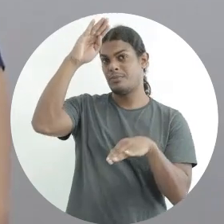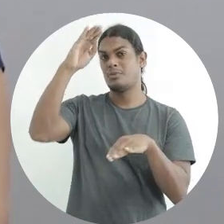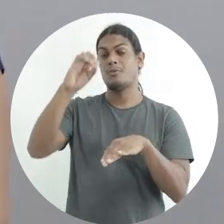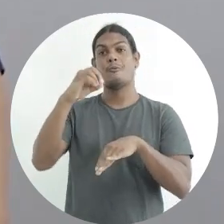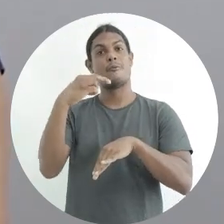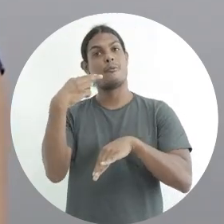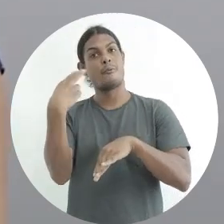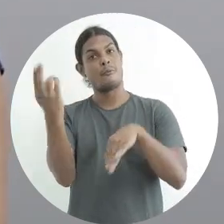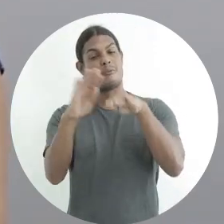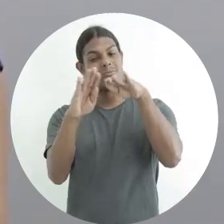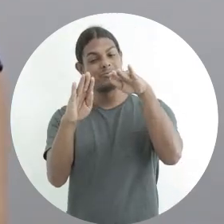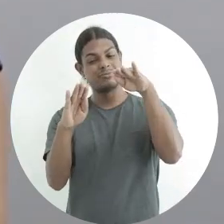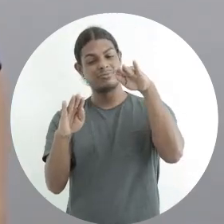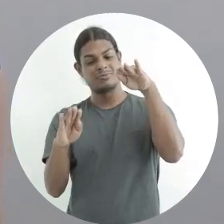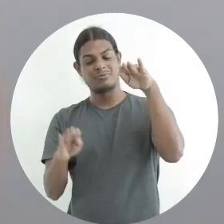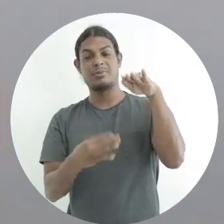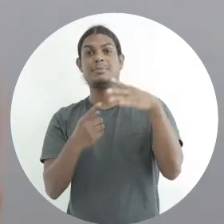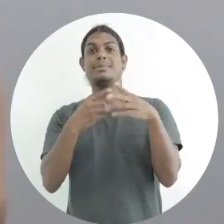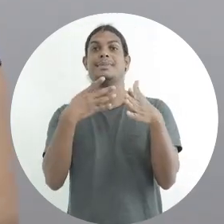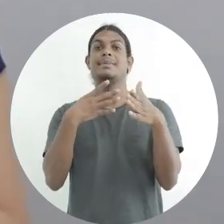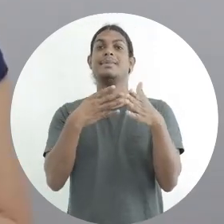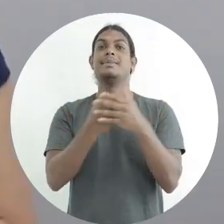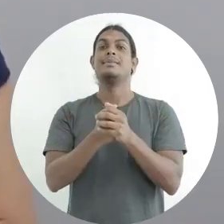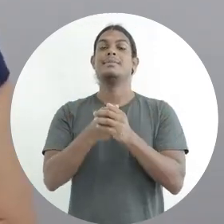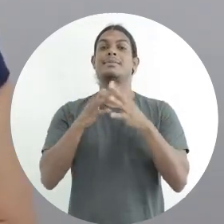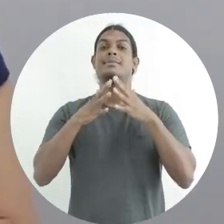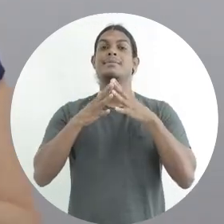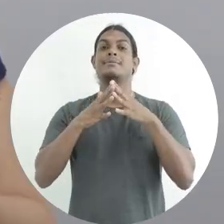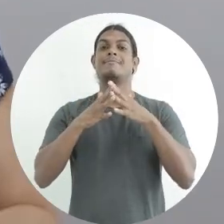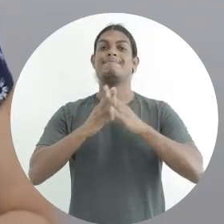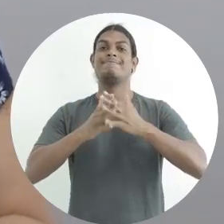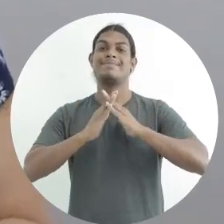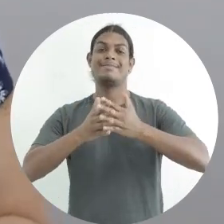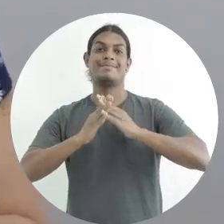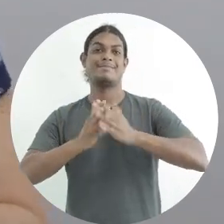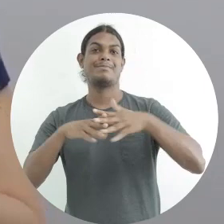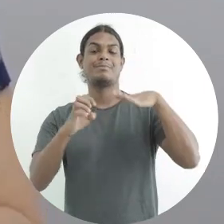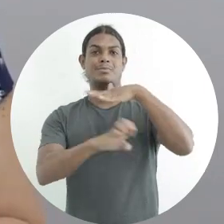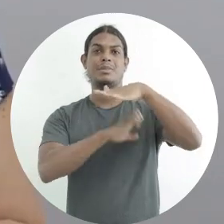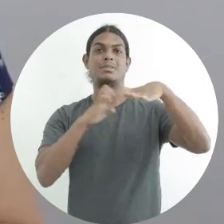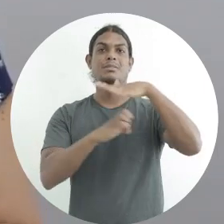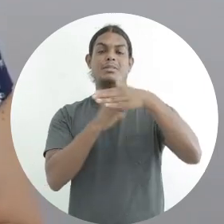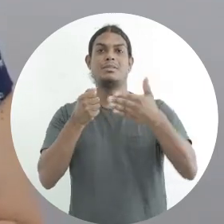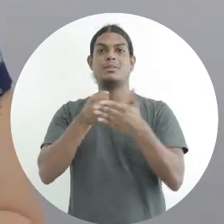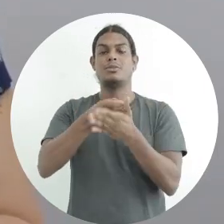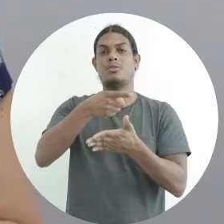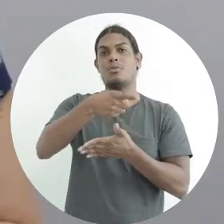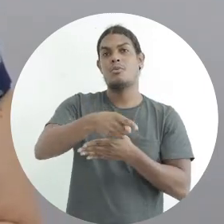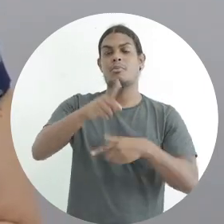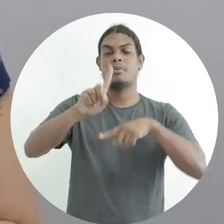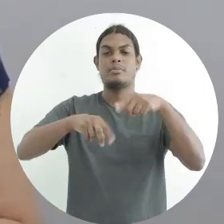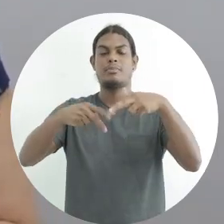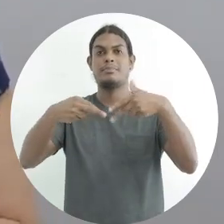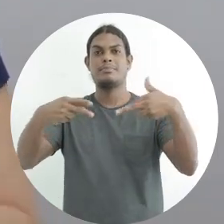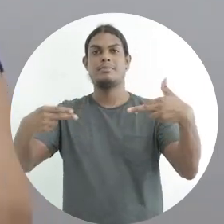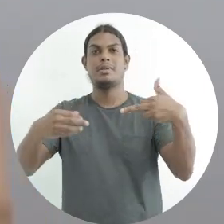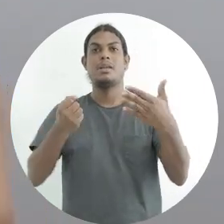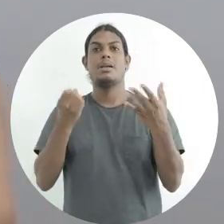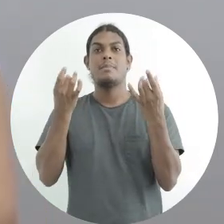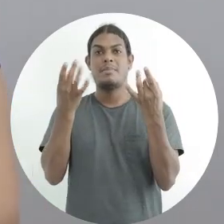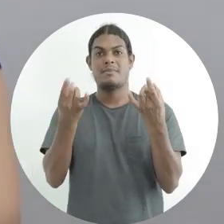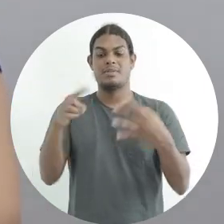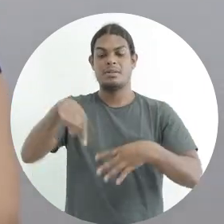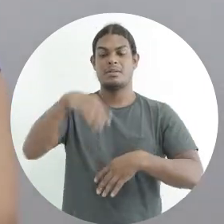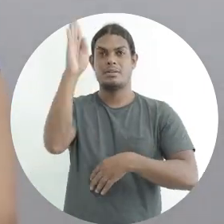que prejudique muitas empresas que compram também equipamentos para produzir aqui no Brasil em dólar, não é?